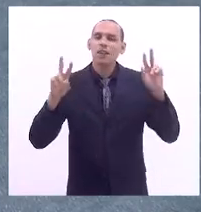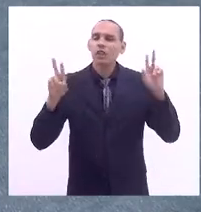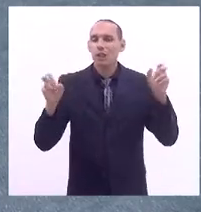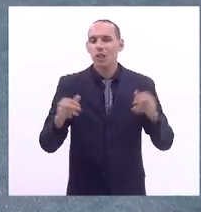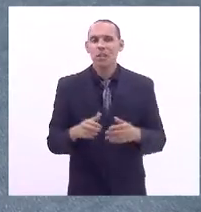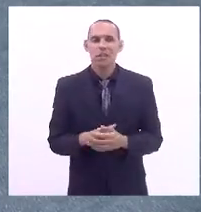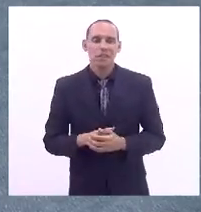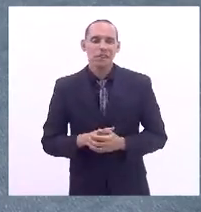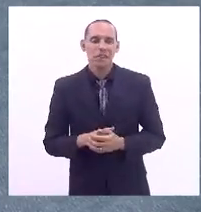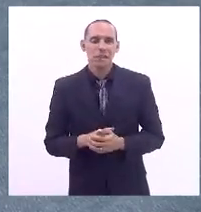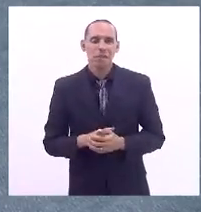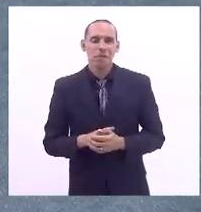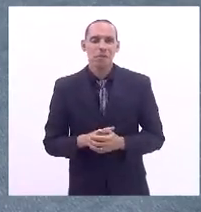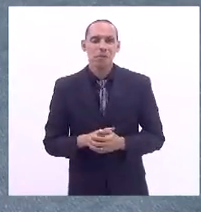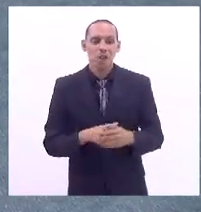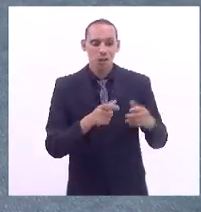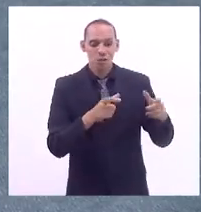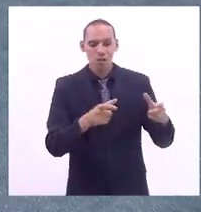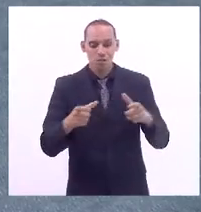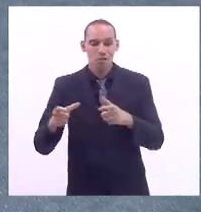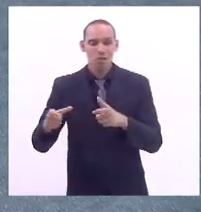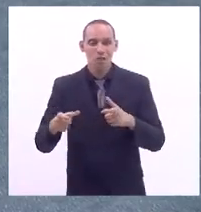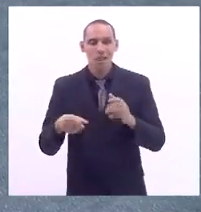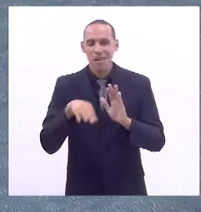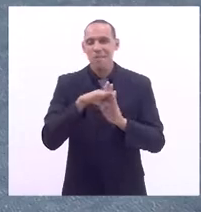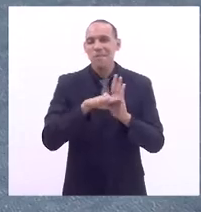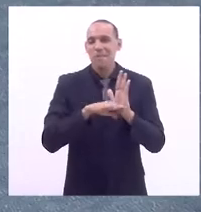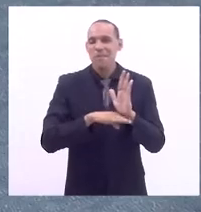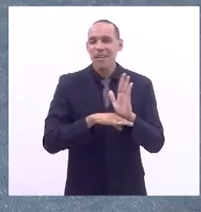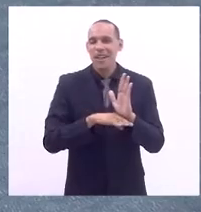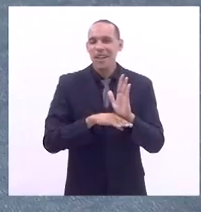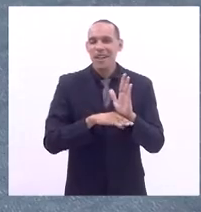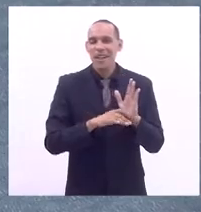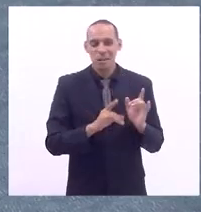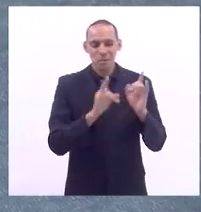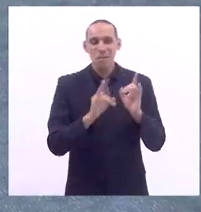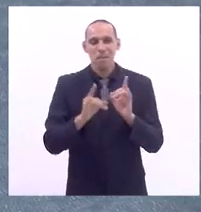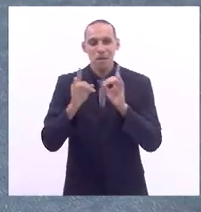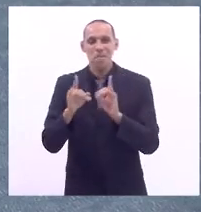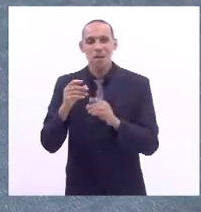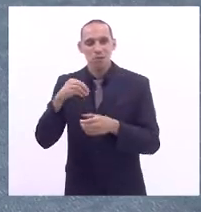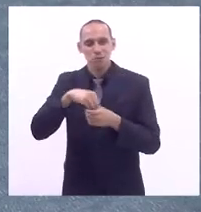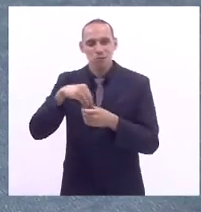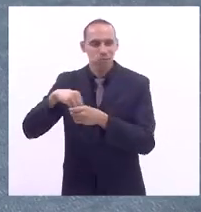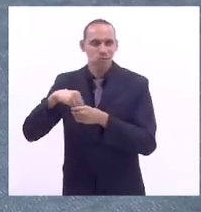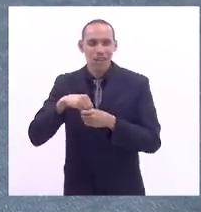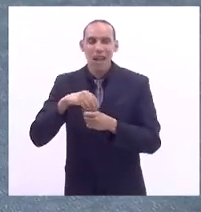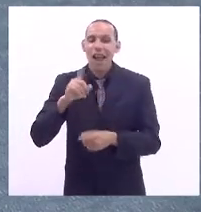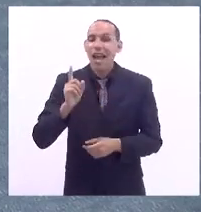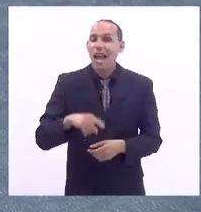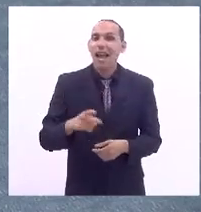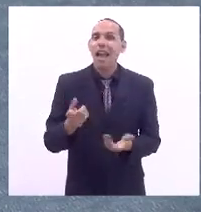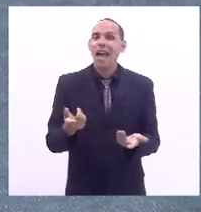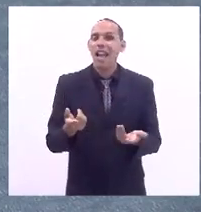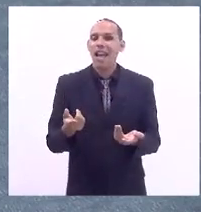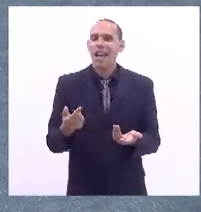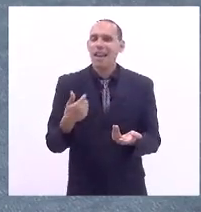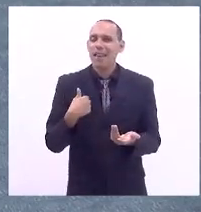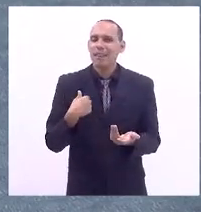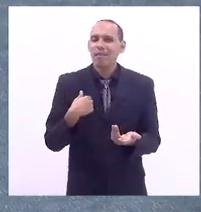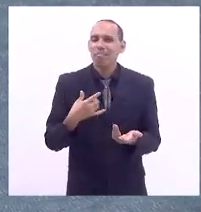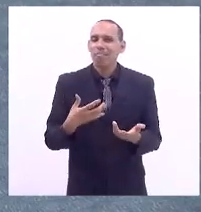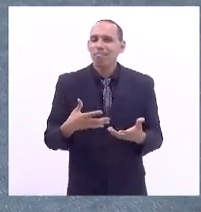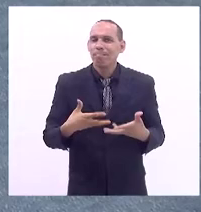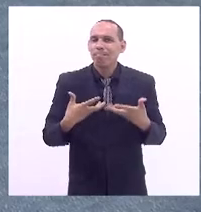sobre os endereços que constam ocupações essencialmente ocupações de moradia me instigou